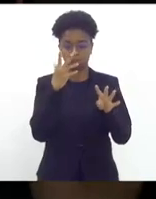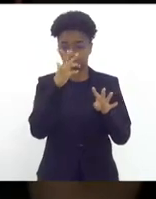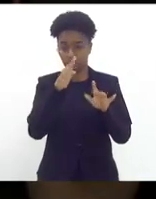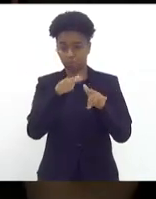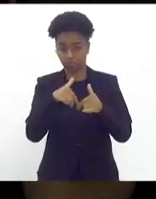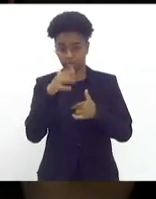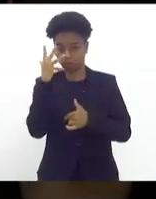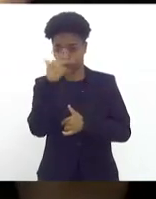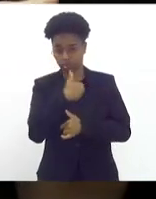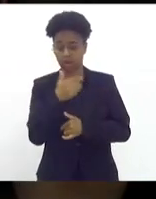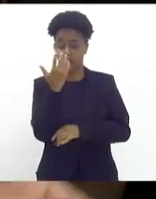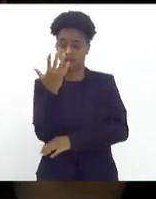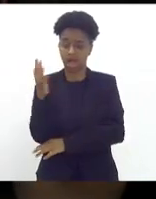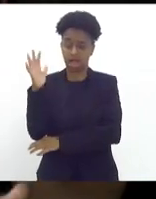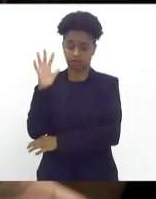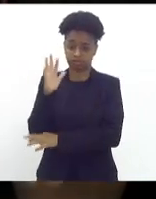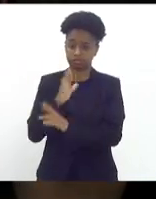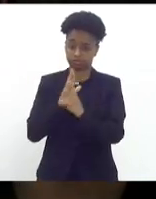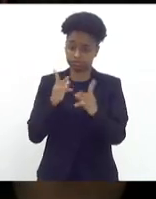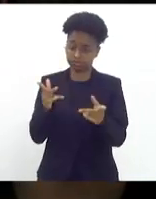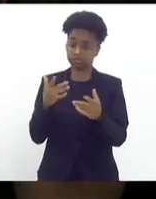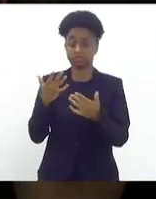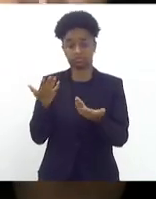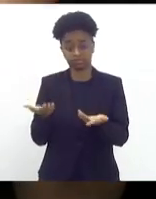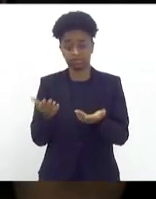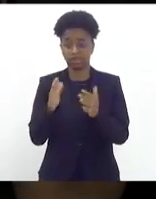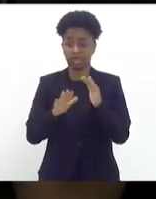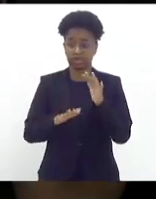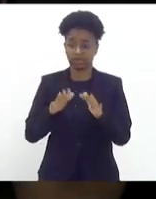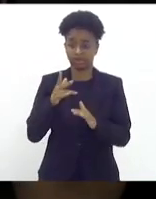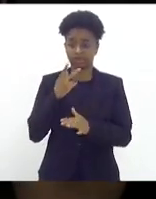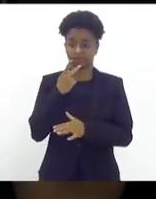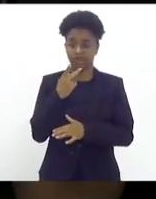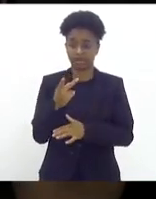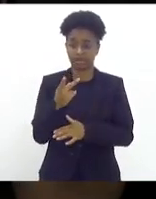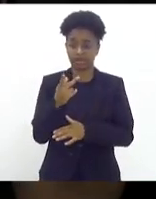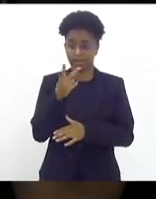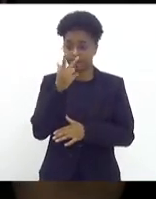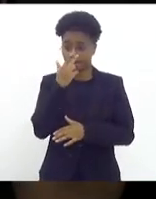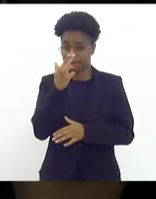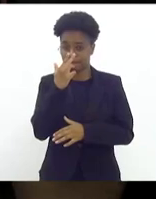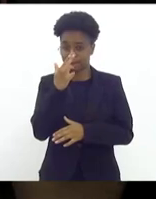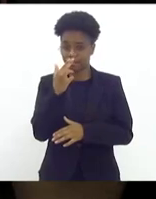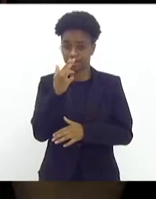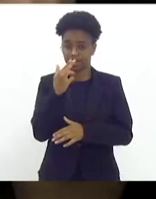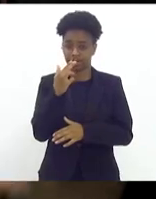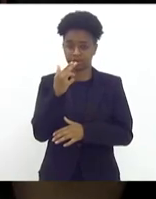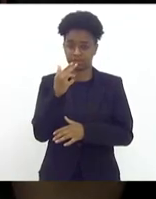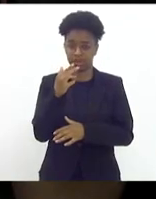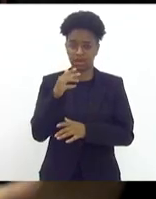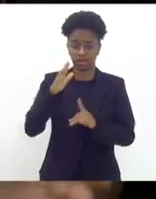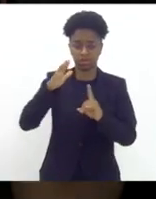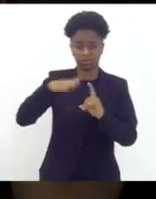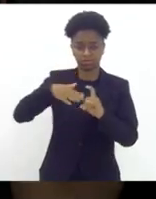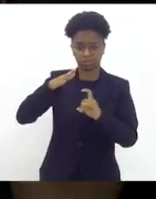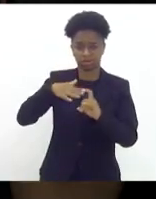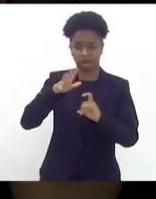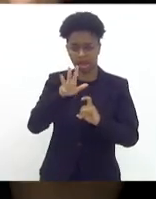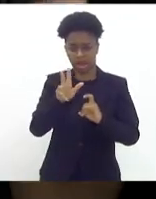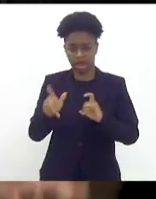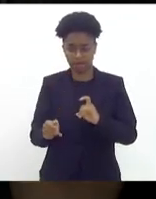Uma árvore exótica, às vezes é até chamada de como fosse um lírio africano, enfim. E aí